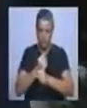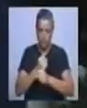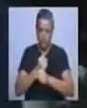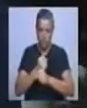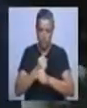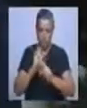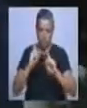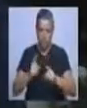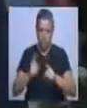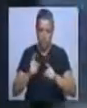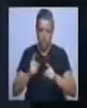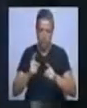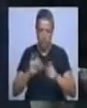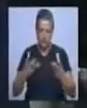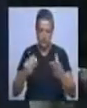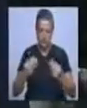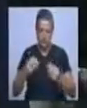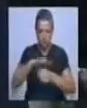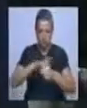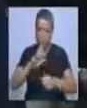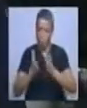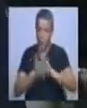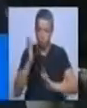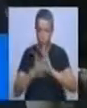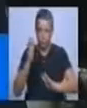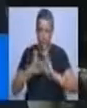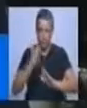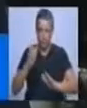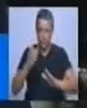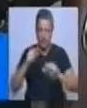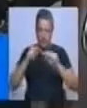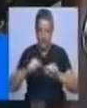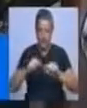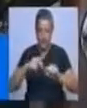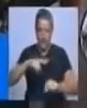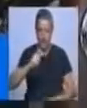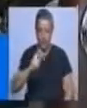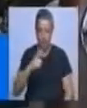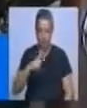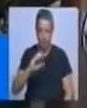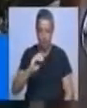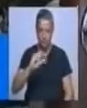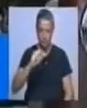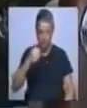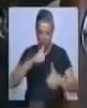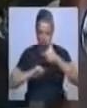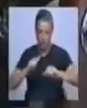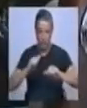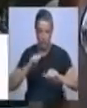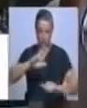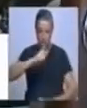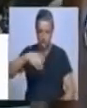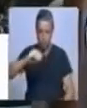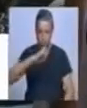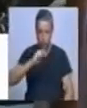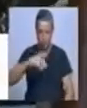só está uma sala a funcionar numa situação de emergência, neurocirurgia também está encerrada. Em Lisboa, no São José. Serviço